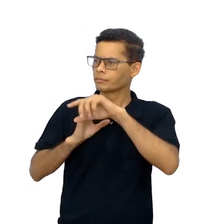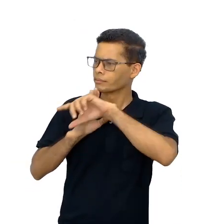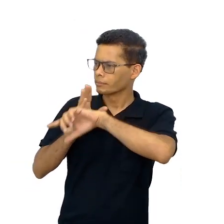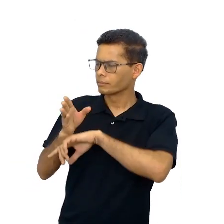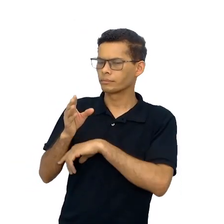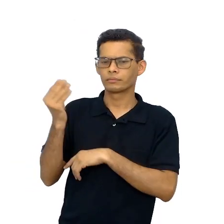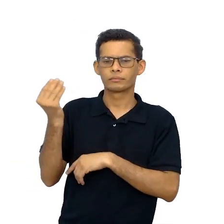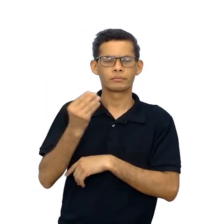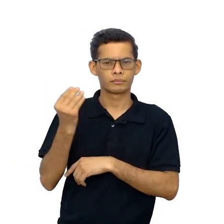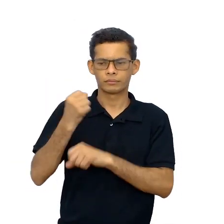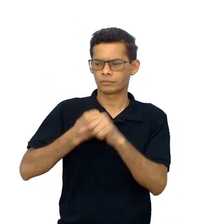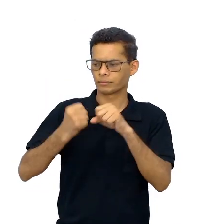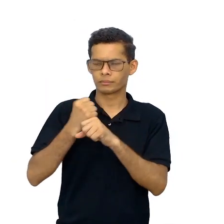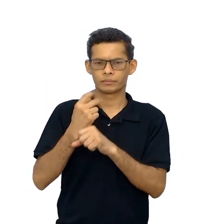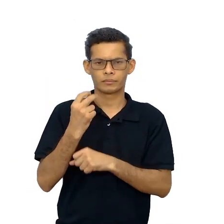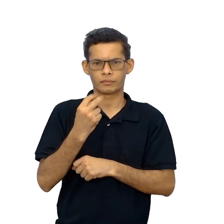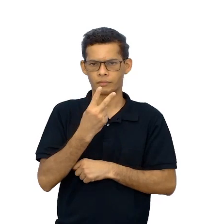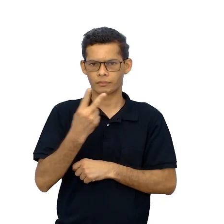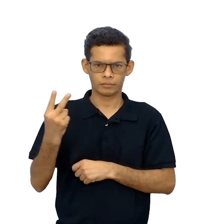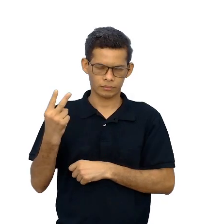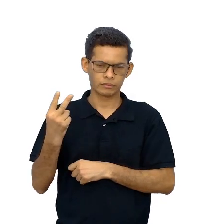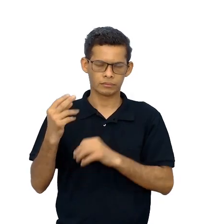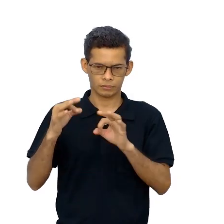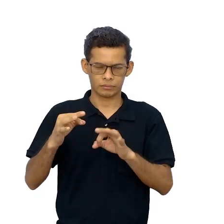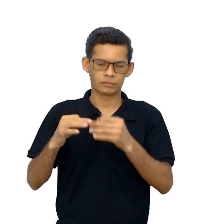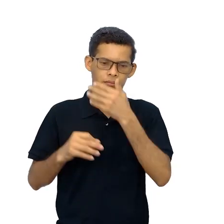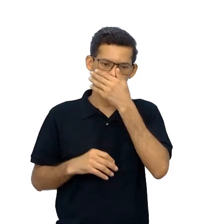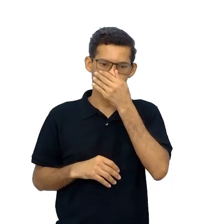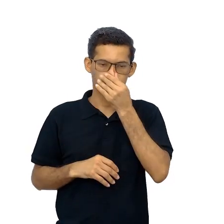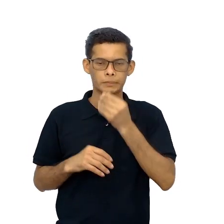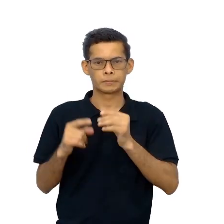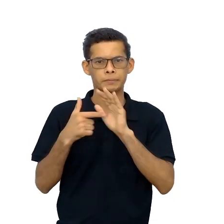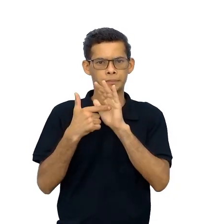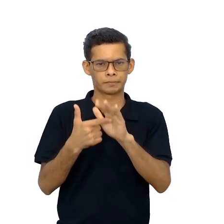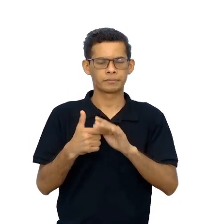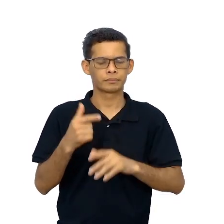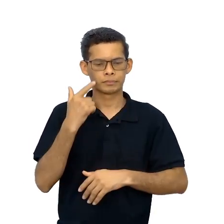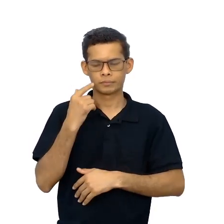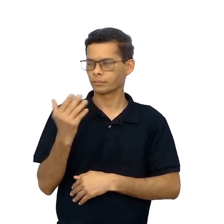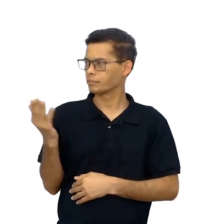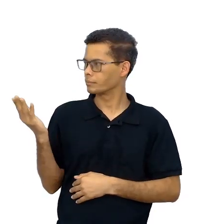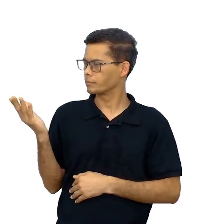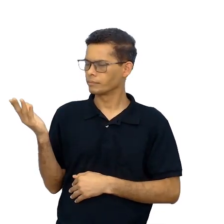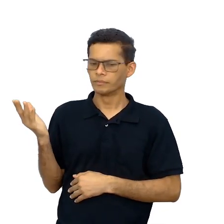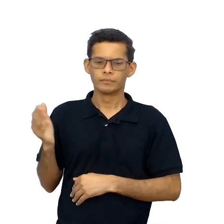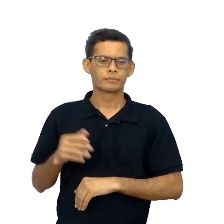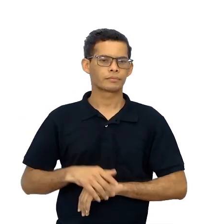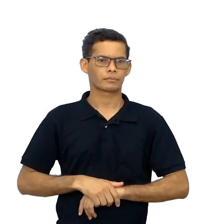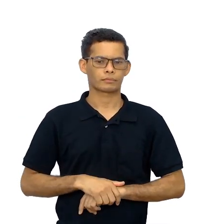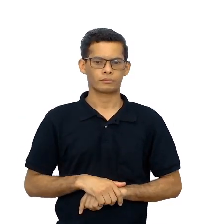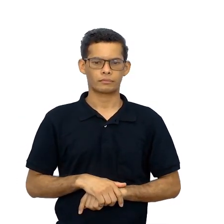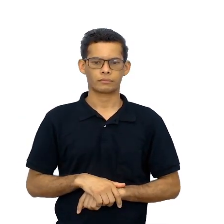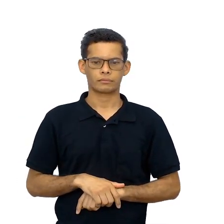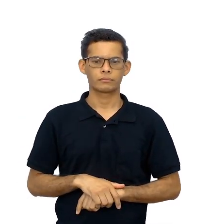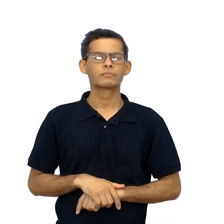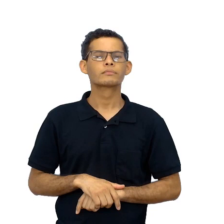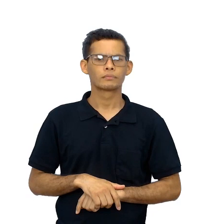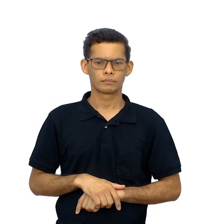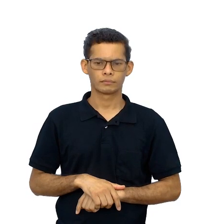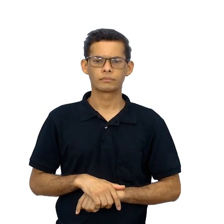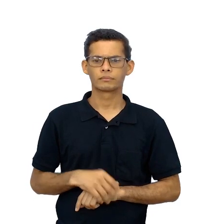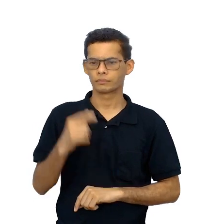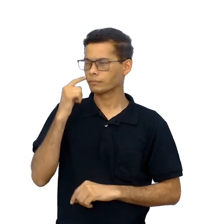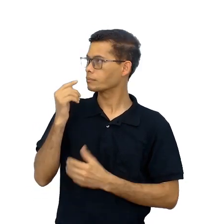de 2022, né? Deixa eu pegar a minha luzinha aqui, meu apontadorzinho. Então, nós entramos